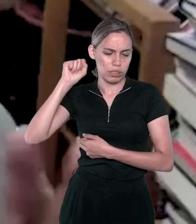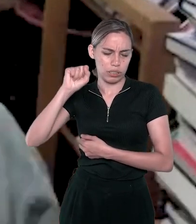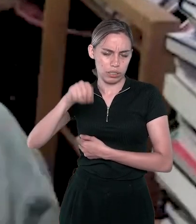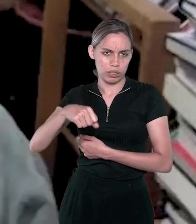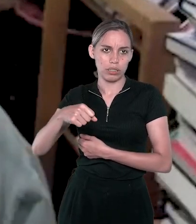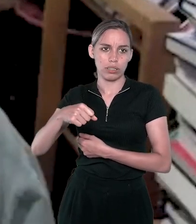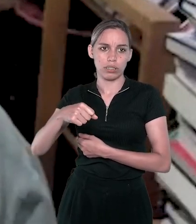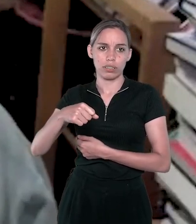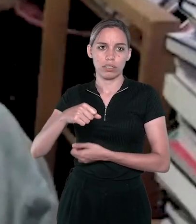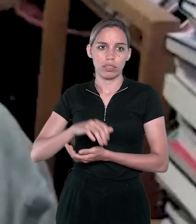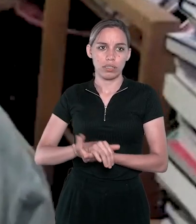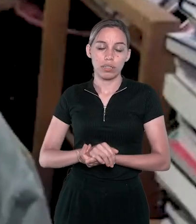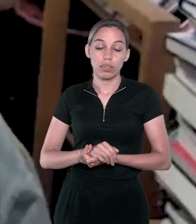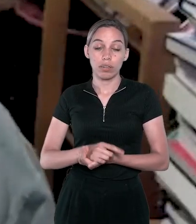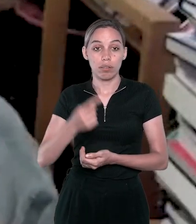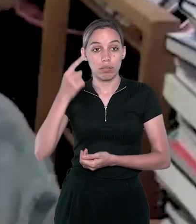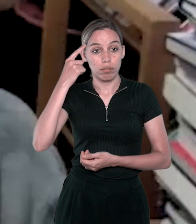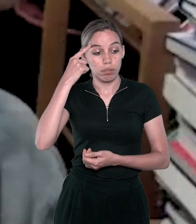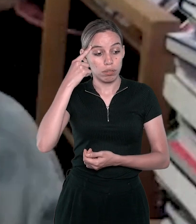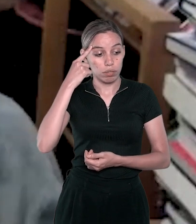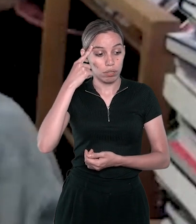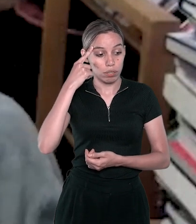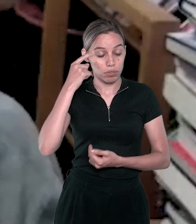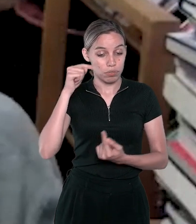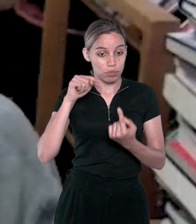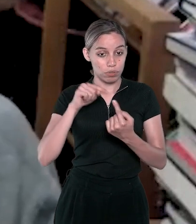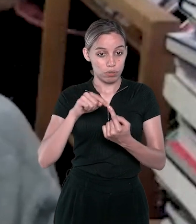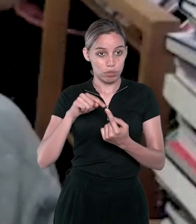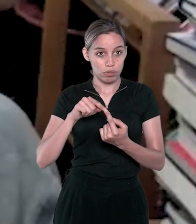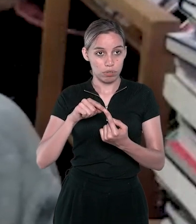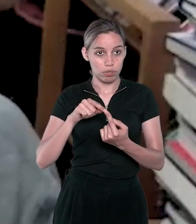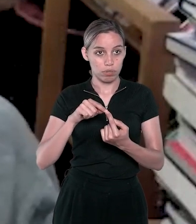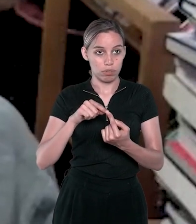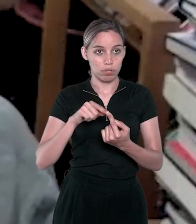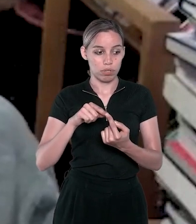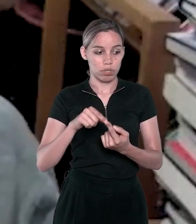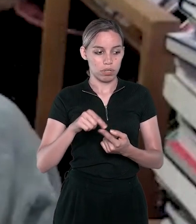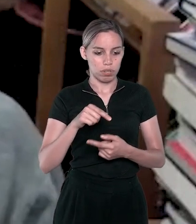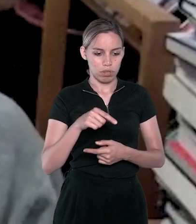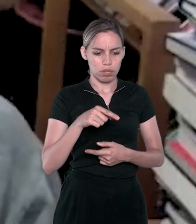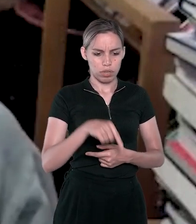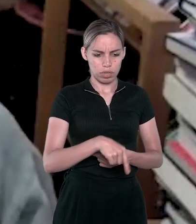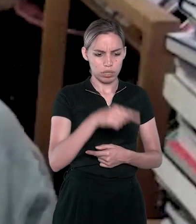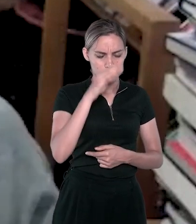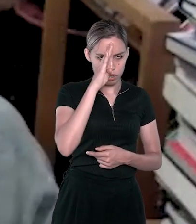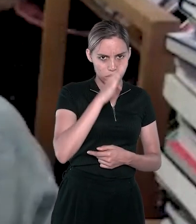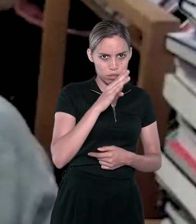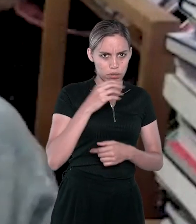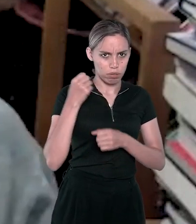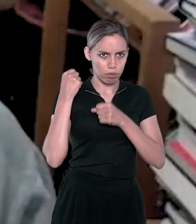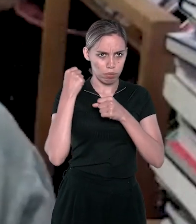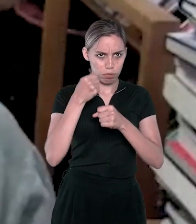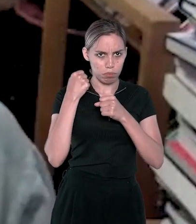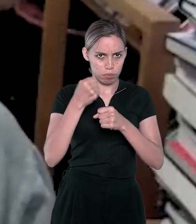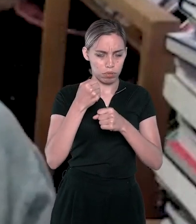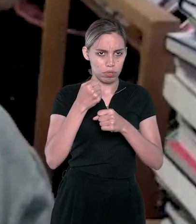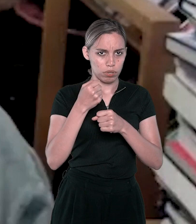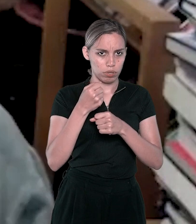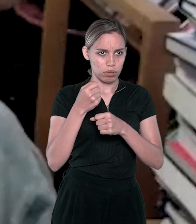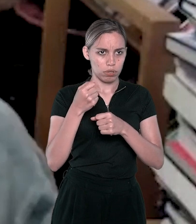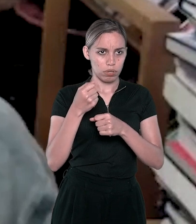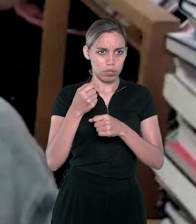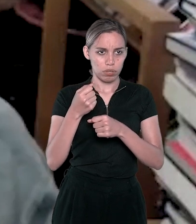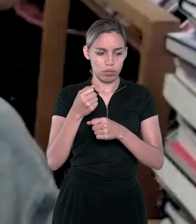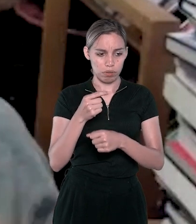desocupação de uma sociedade que, na verdade, não foi a sua, quer dizer, você foi levado para lá sequestrado e escravizado,